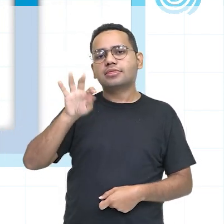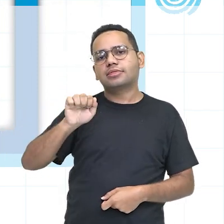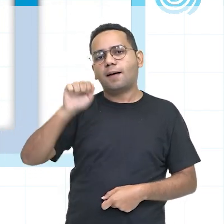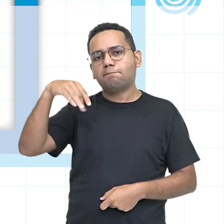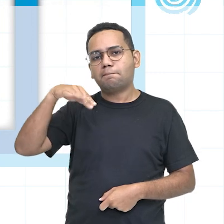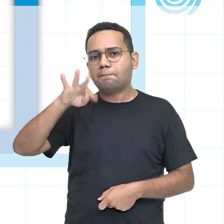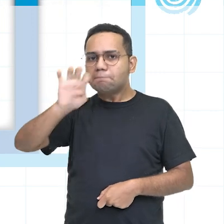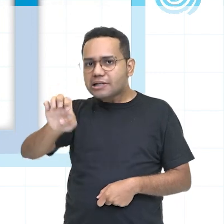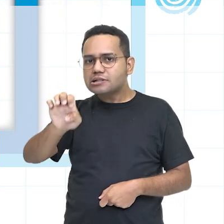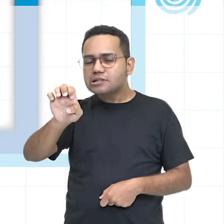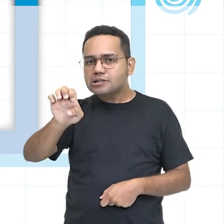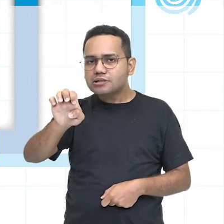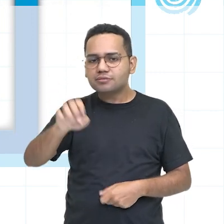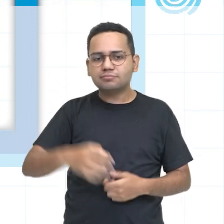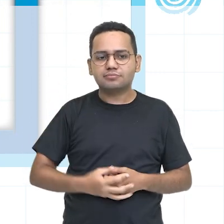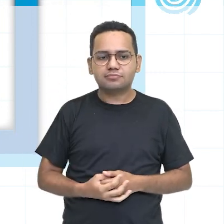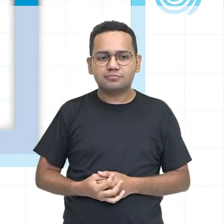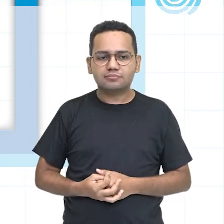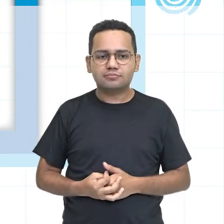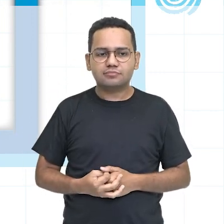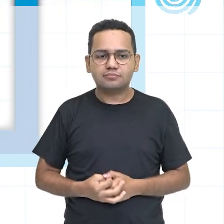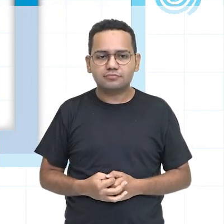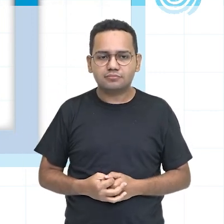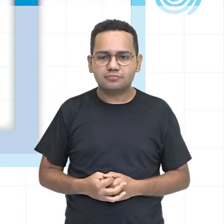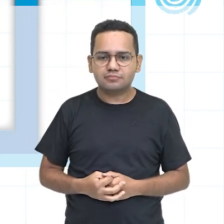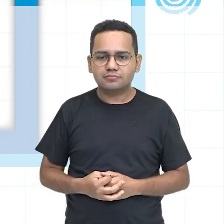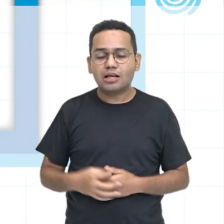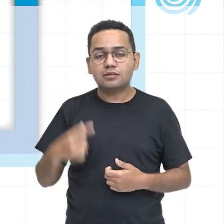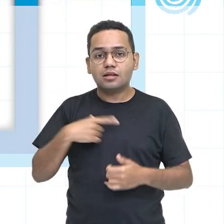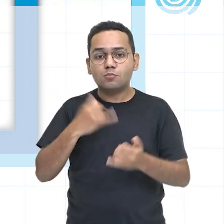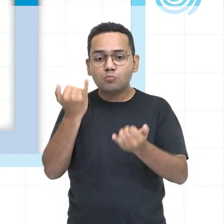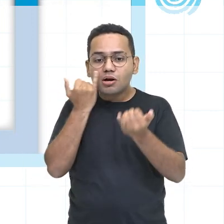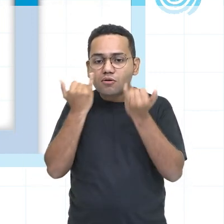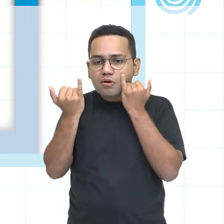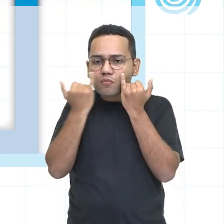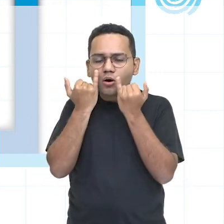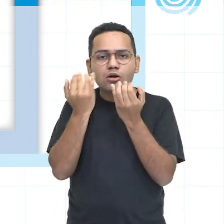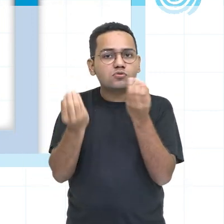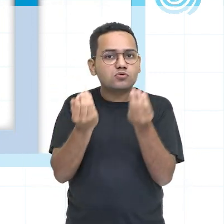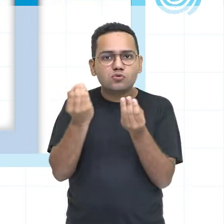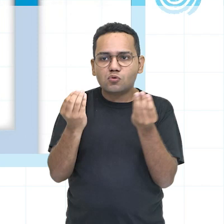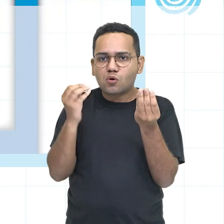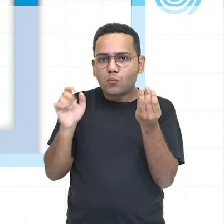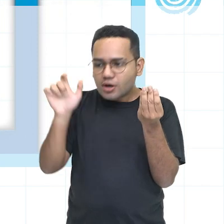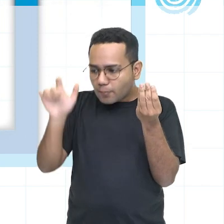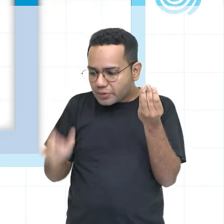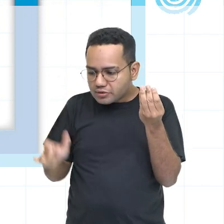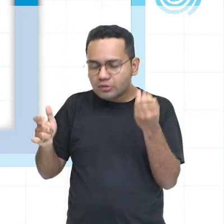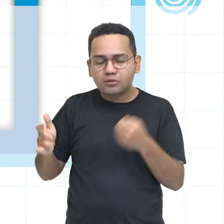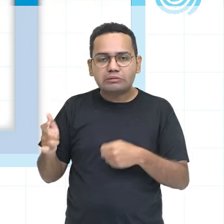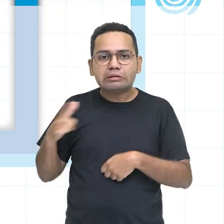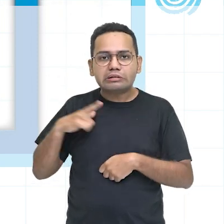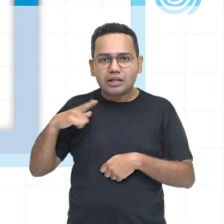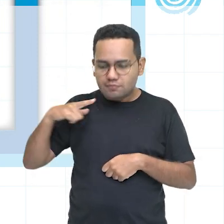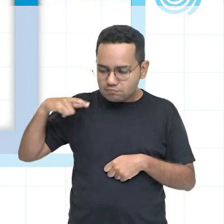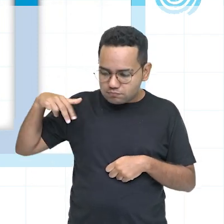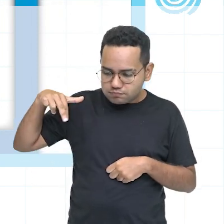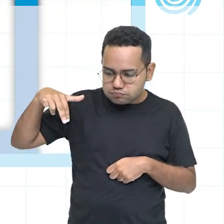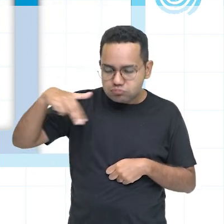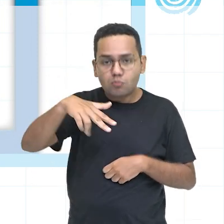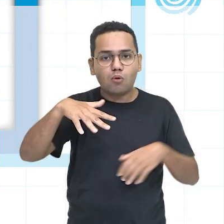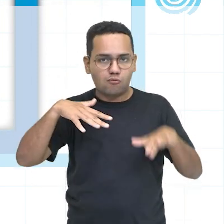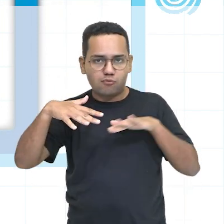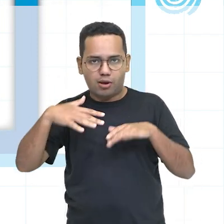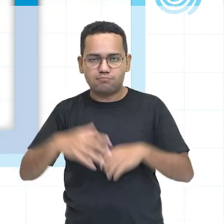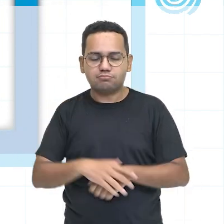o advérbio slowly, eu estou qualificando, eu estou colocando uma informação de como ele andou. Então, repare que fica bem evidente a função